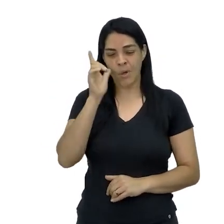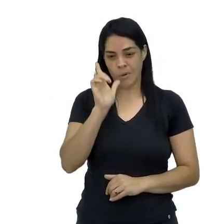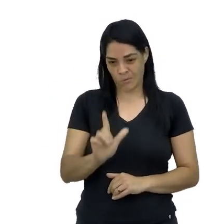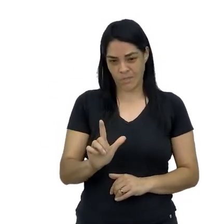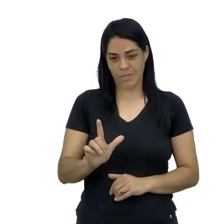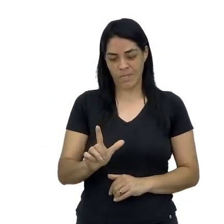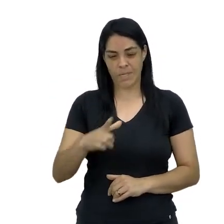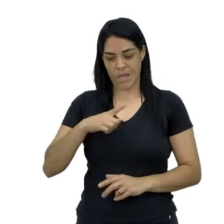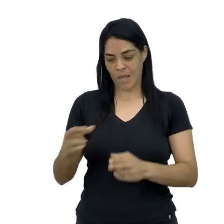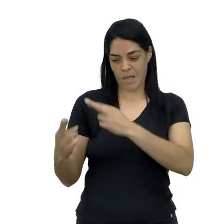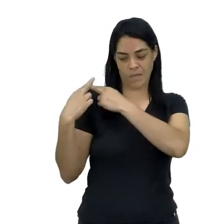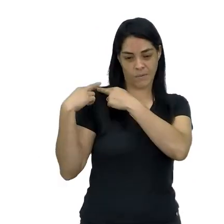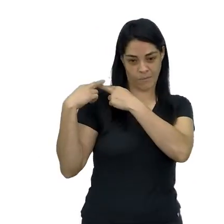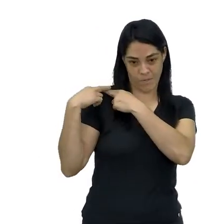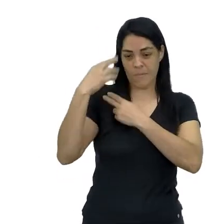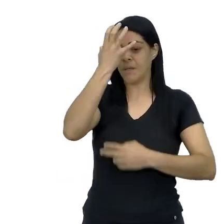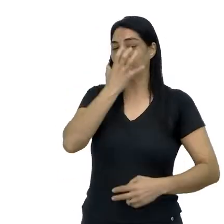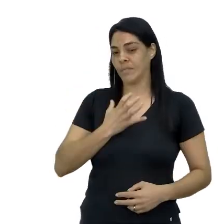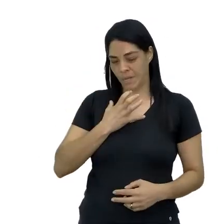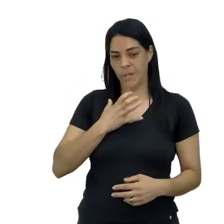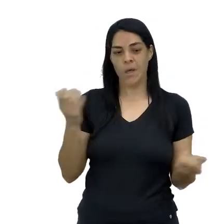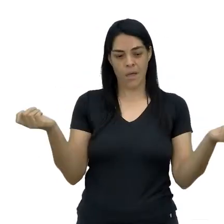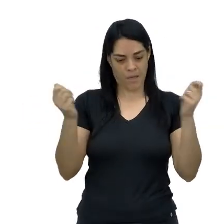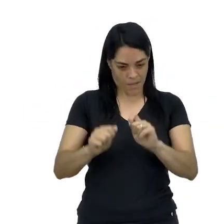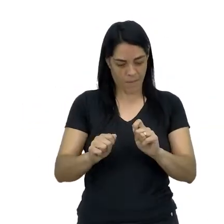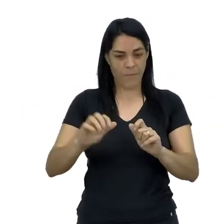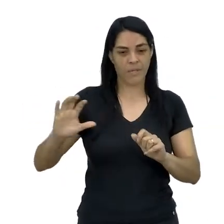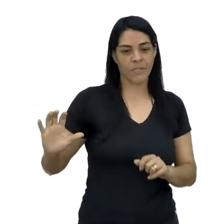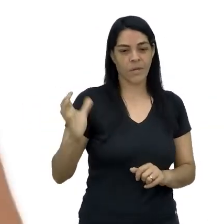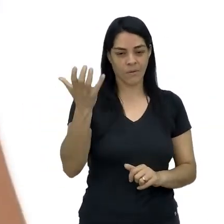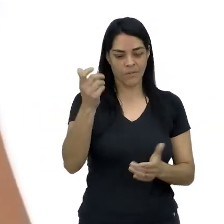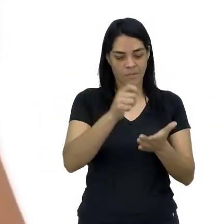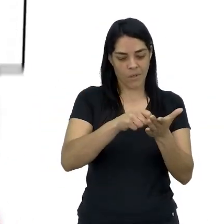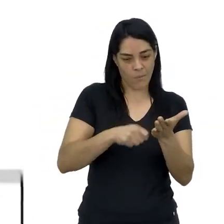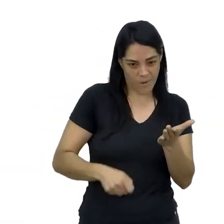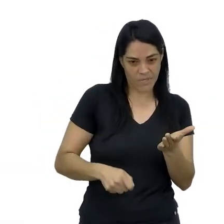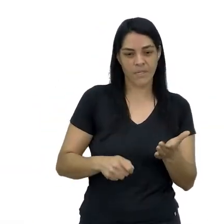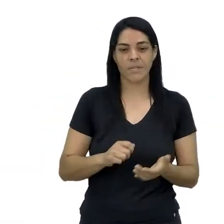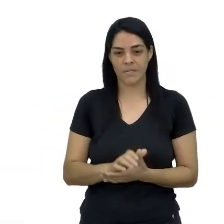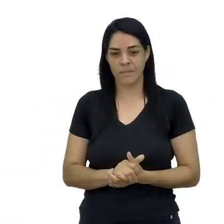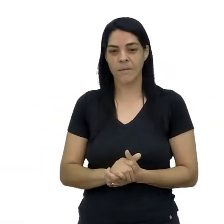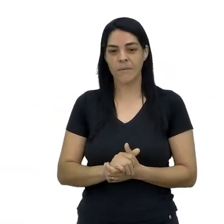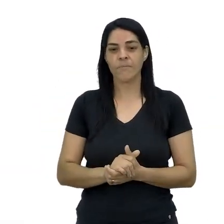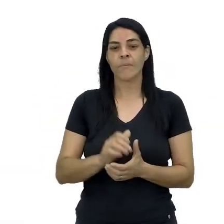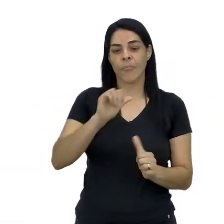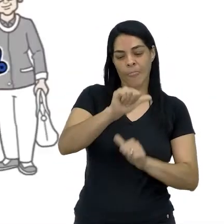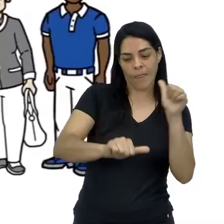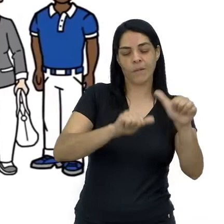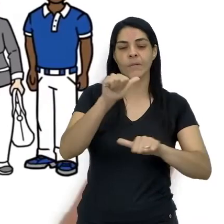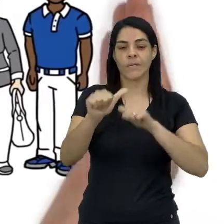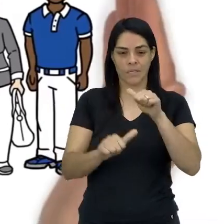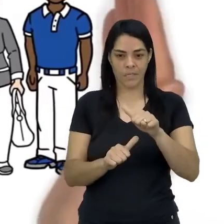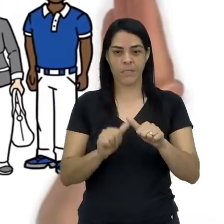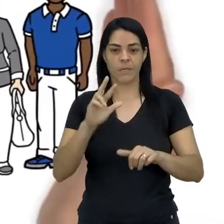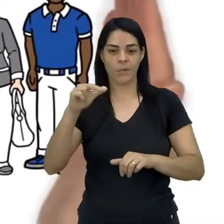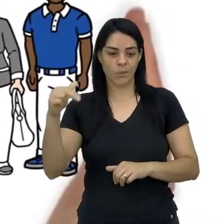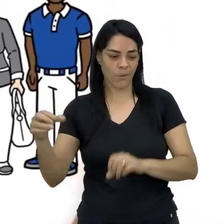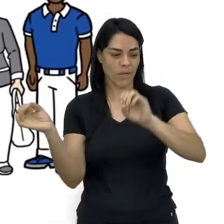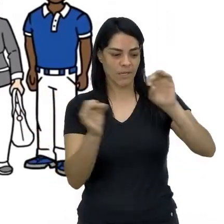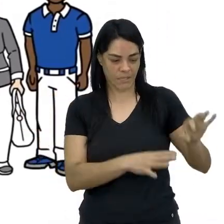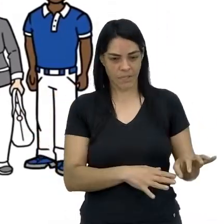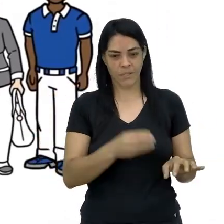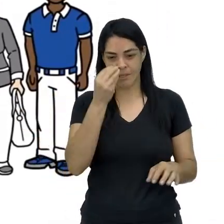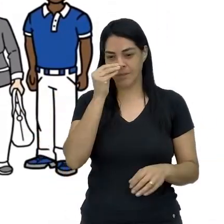nossa responsabilidade a sério, poderemos realizar uma agenda realmente transformadora sem deixar ninguém para